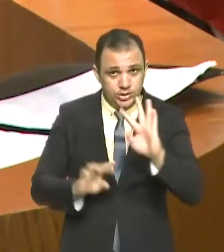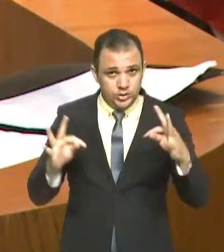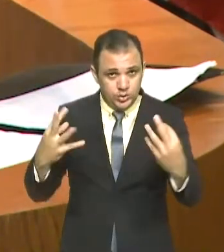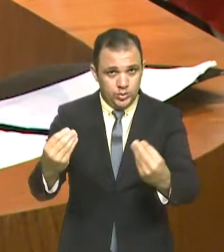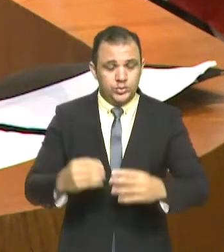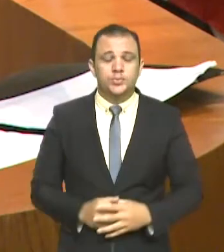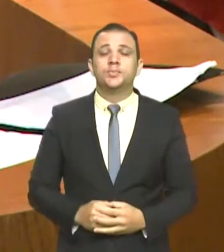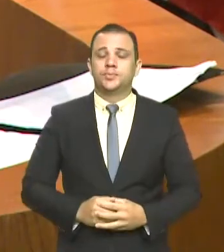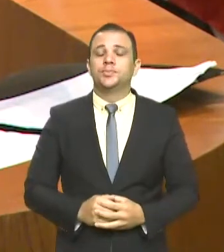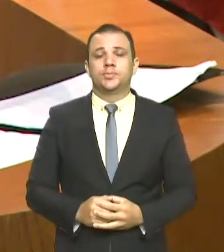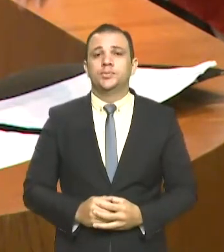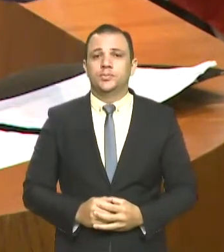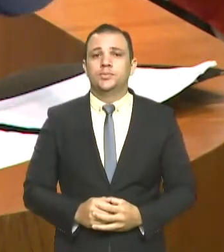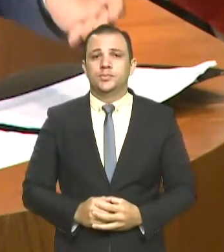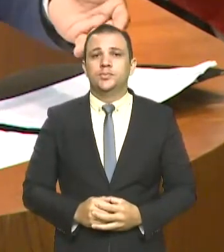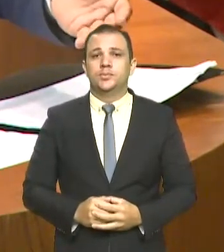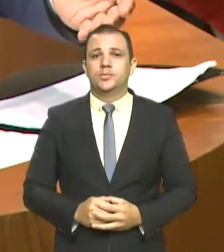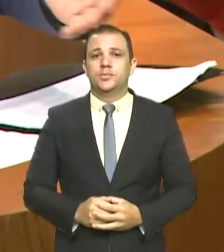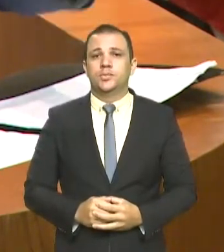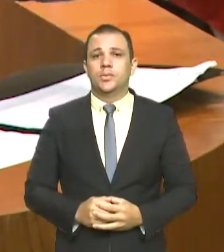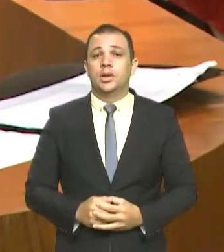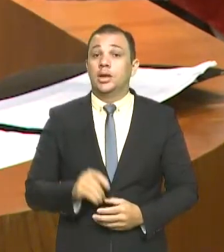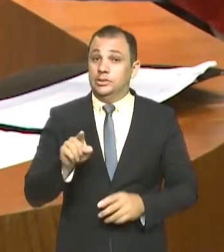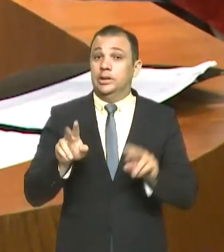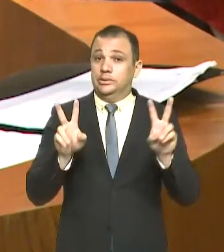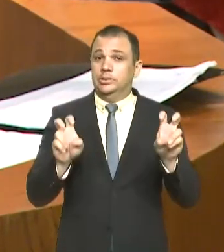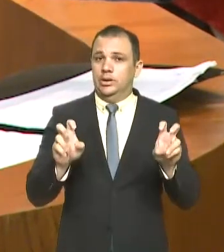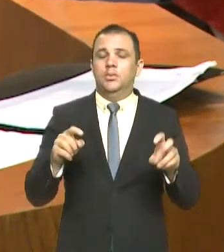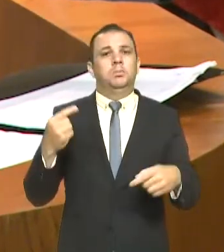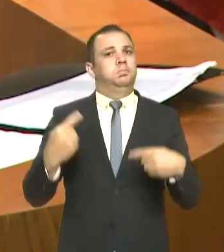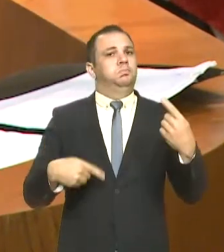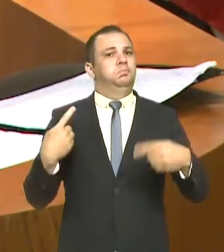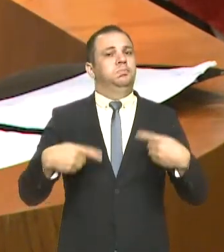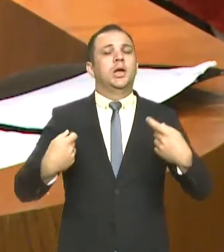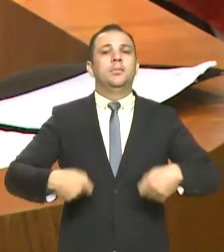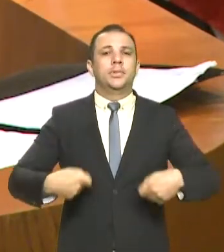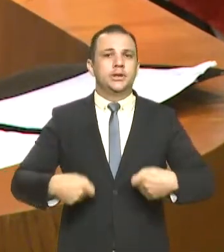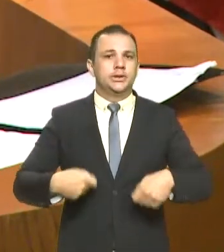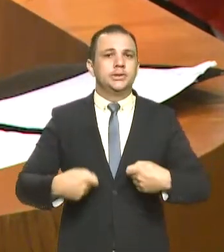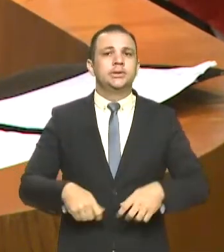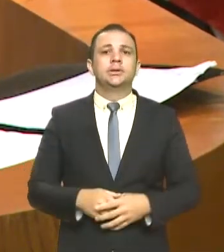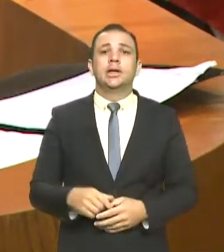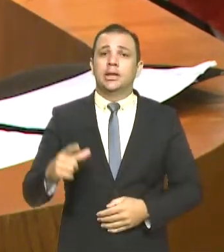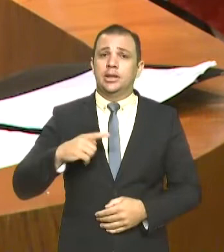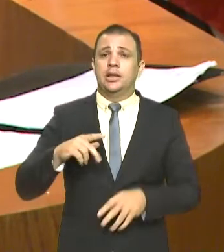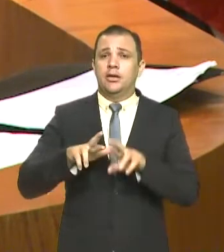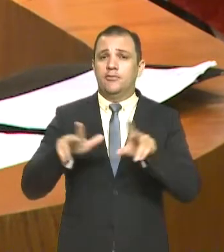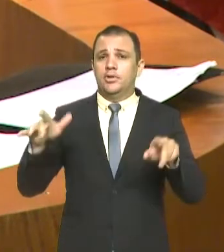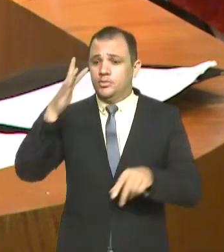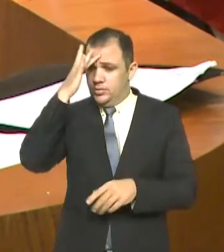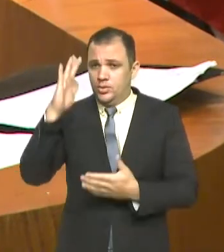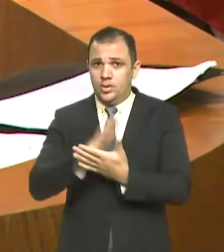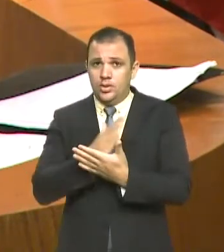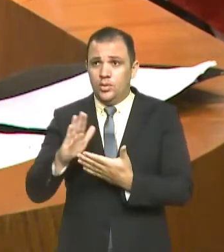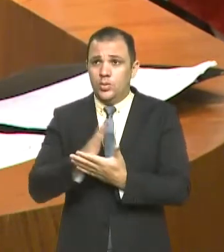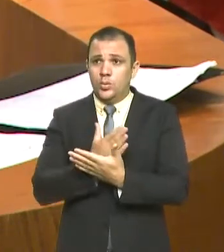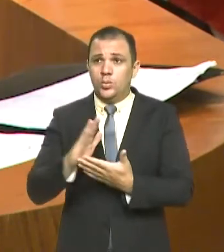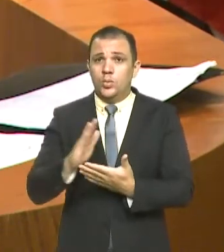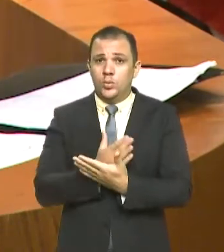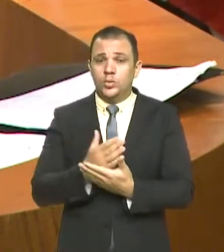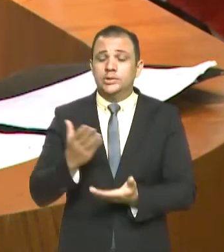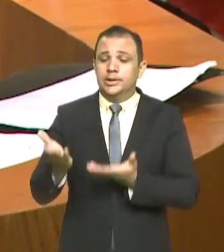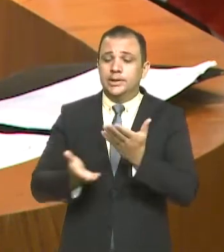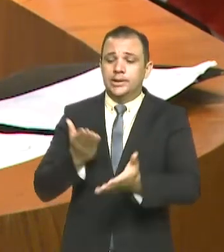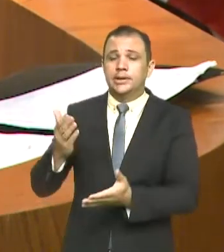um tema polêmico e que precisamos discutir. Nós temos casos de pessoas que tratam de